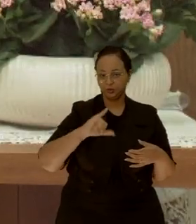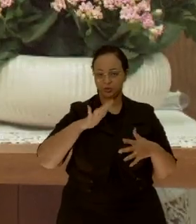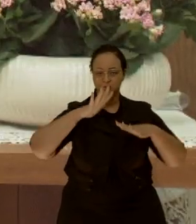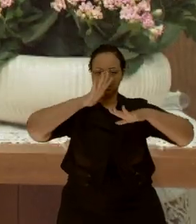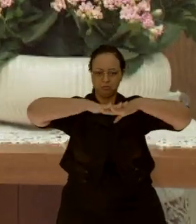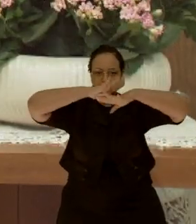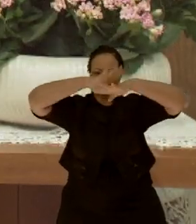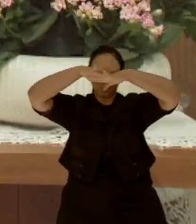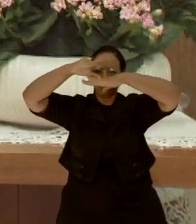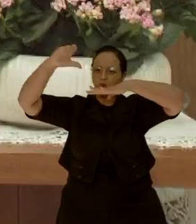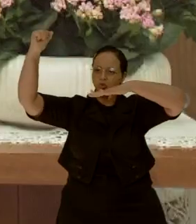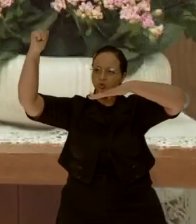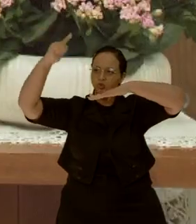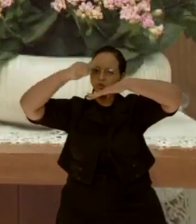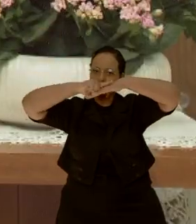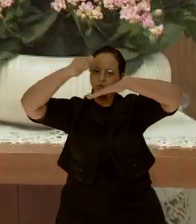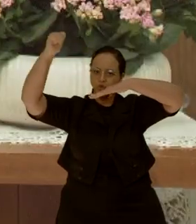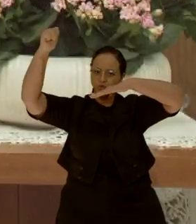tirou aproximadamente